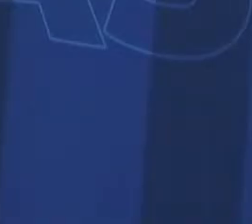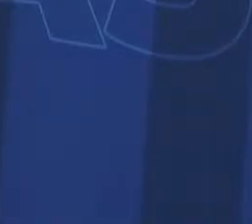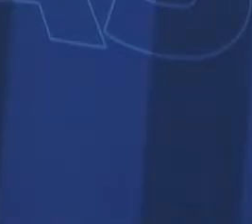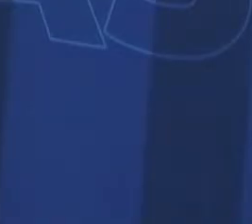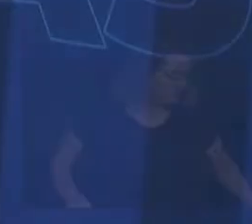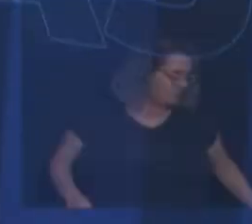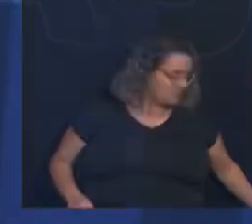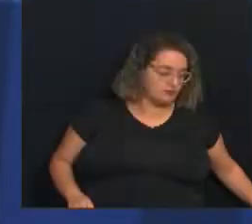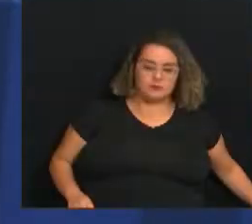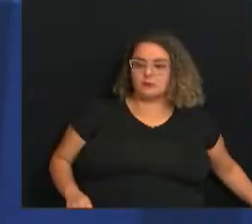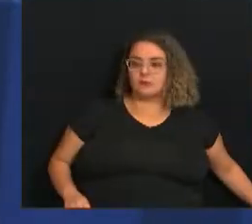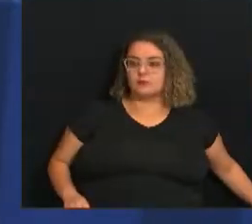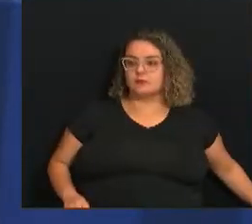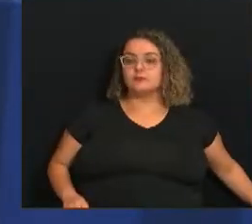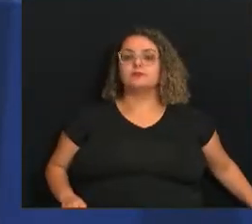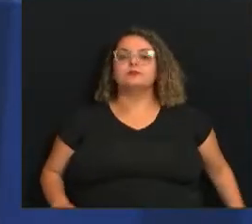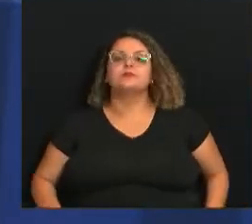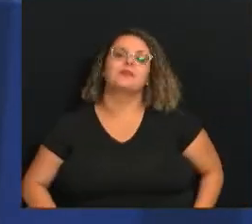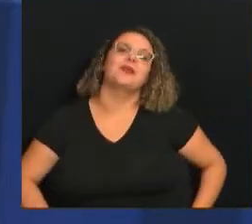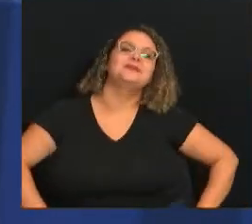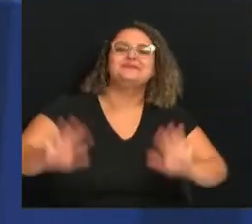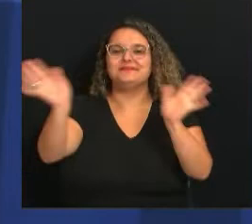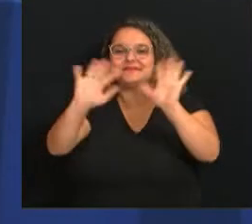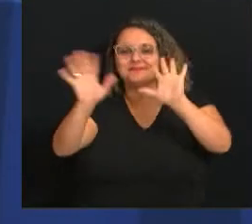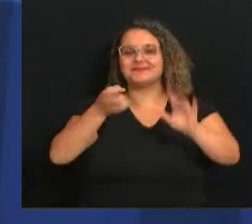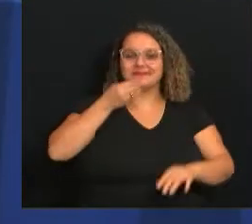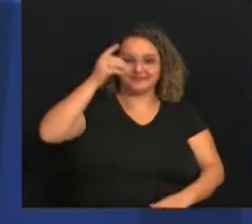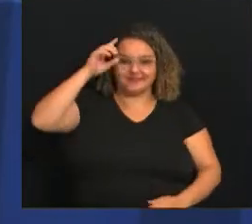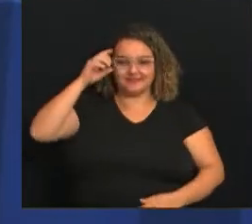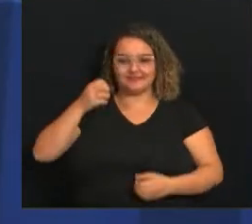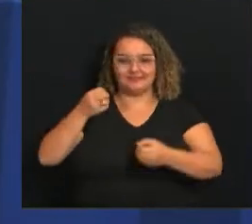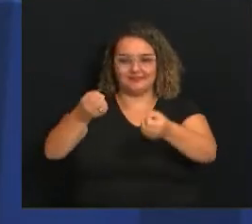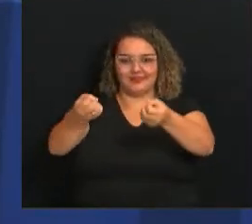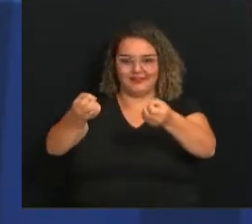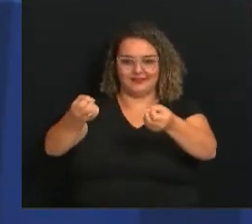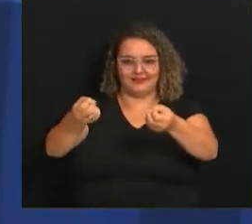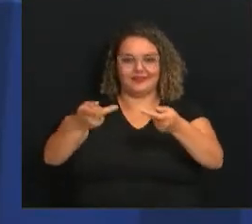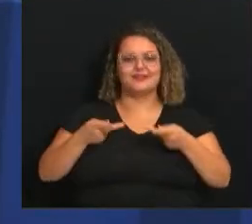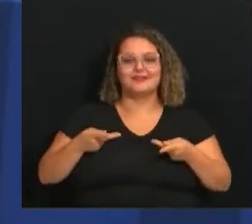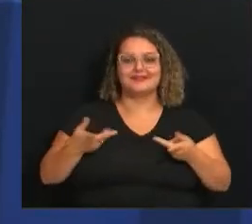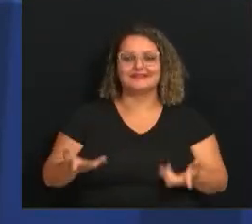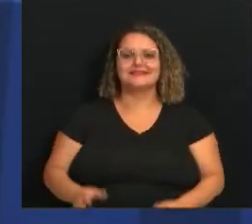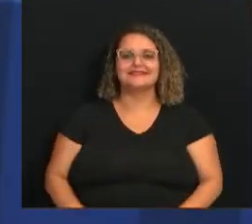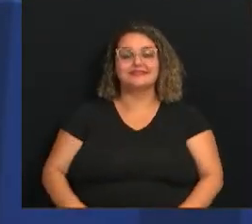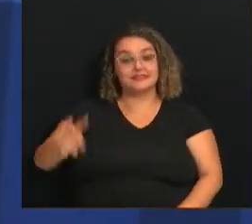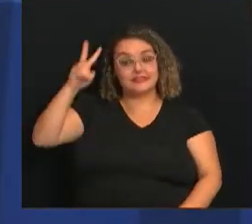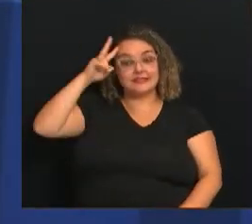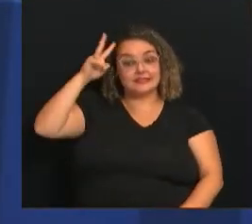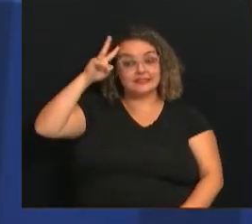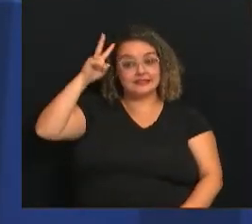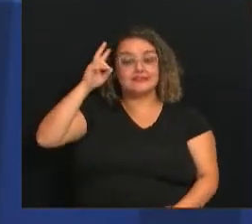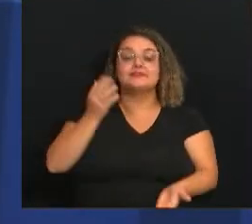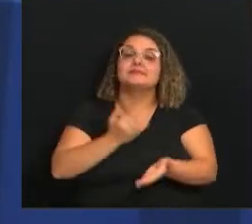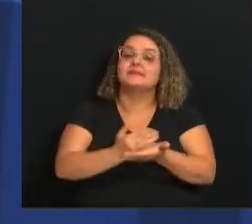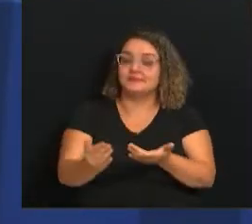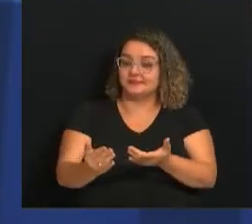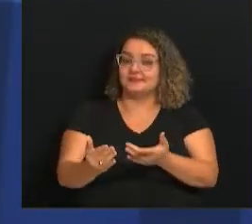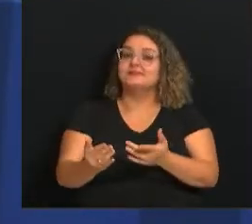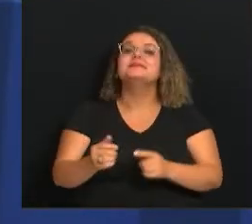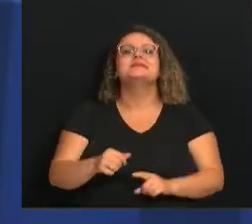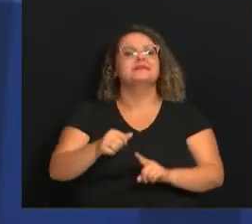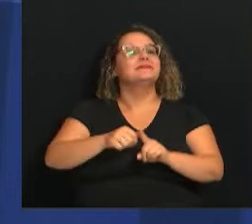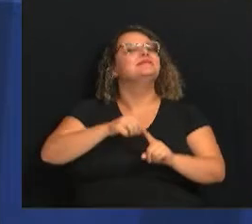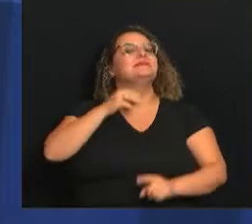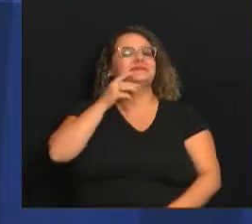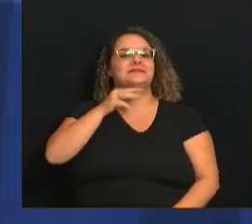Olá, seja bem-vinda, seja bem-vindo. Semana começando, segunda-feira, 28 de março de 2022.